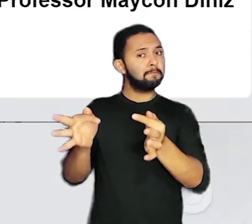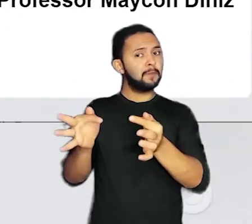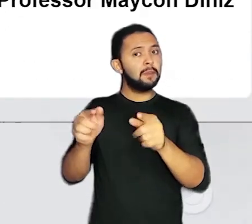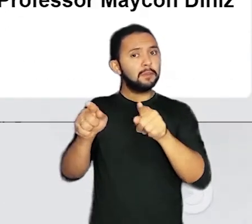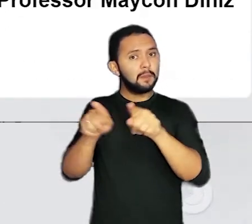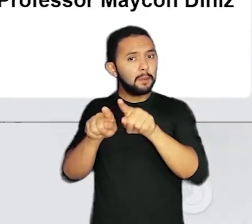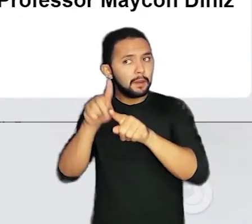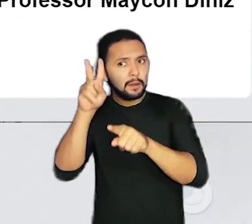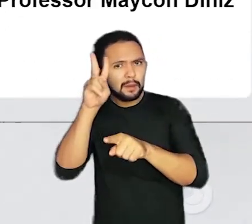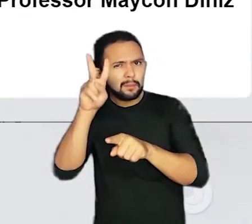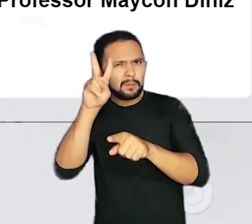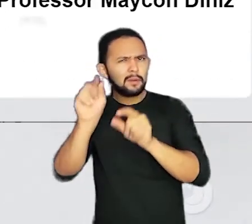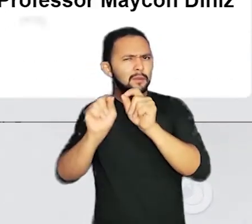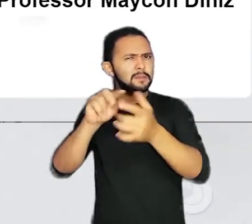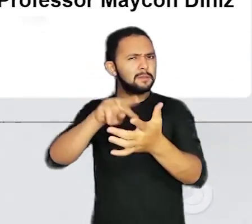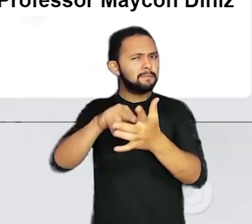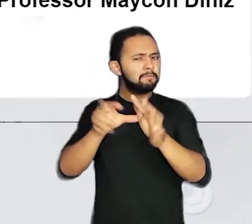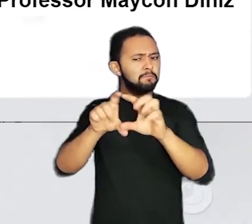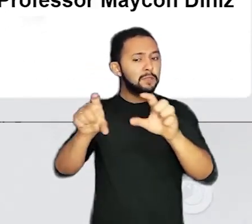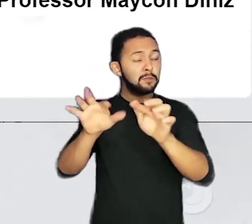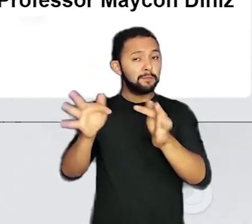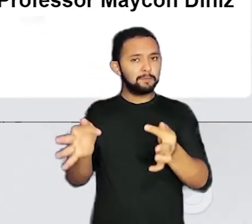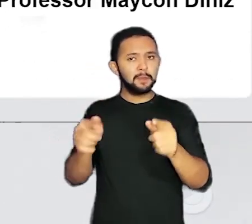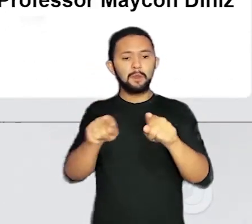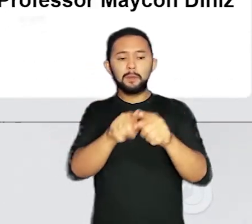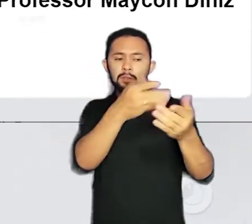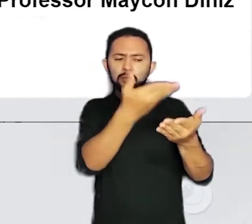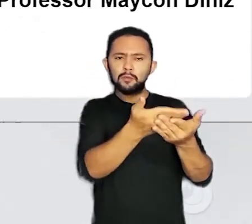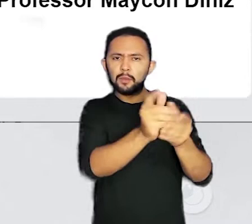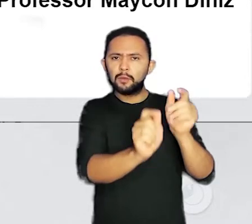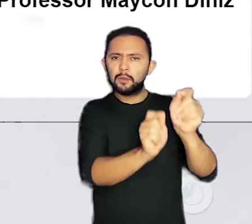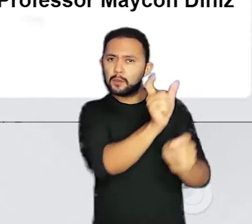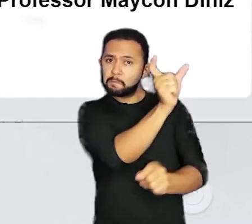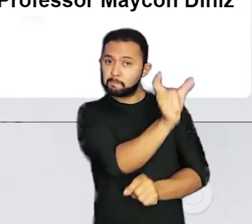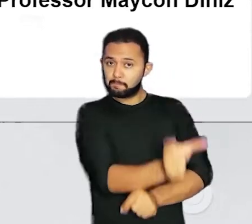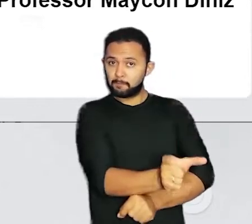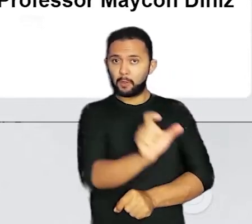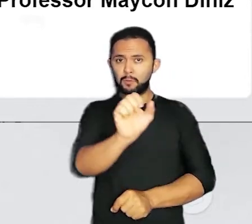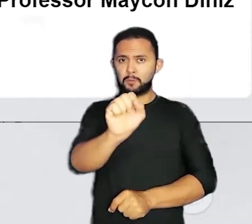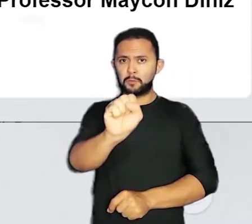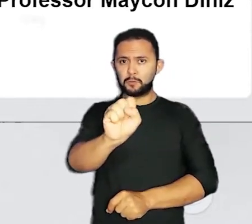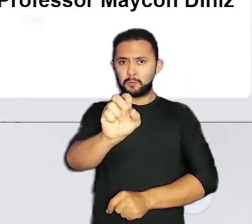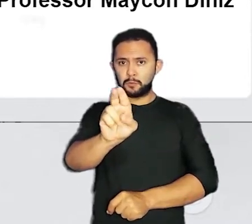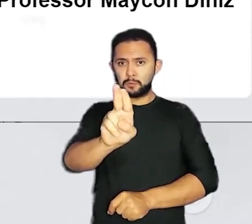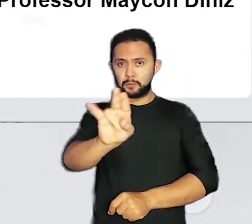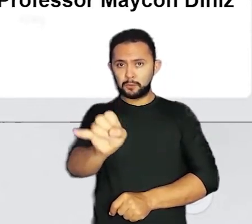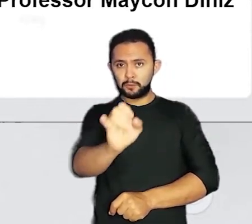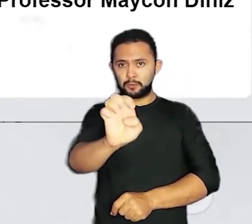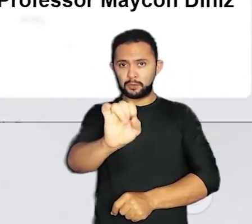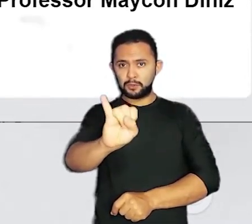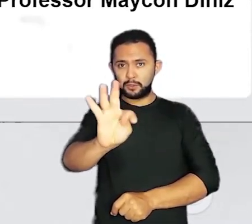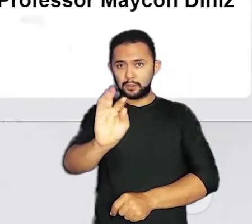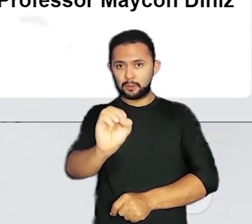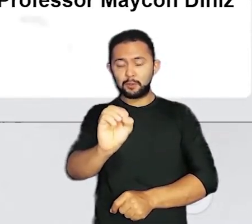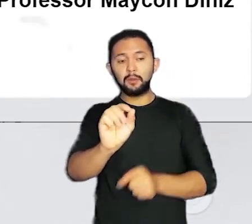na verdade, o que é o período simples, tá? Vamos estudar o sujeito, como identificar o sujeito e também como fazer essa